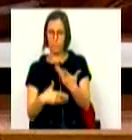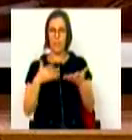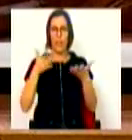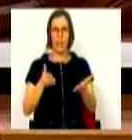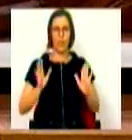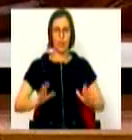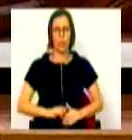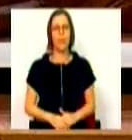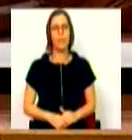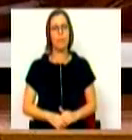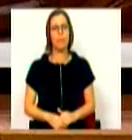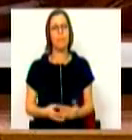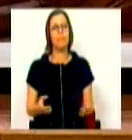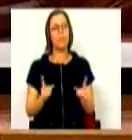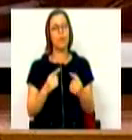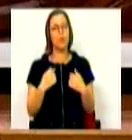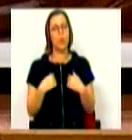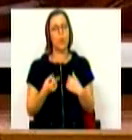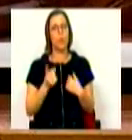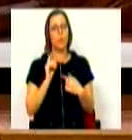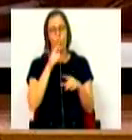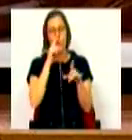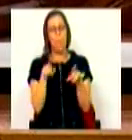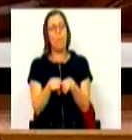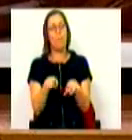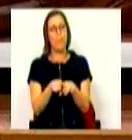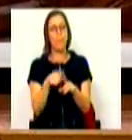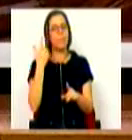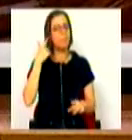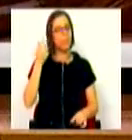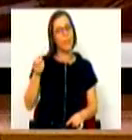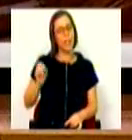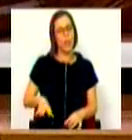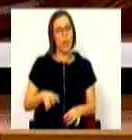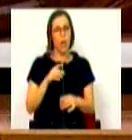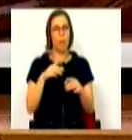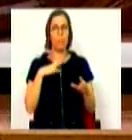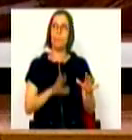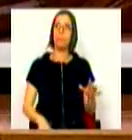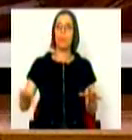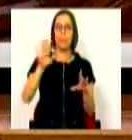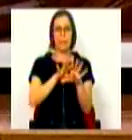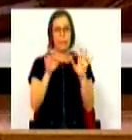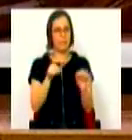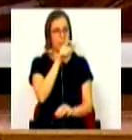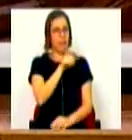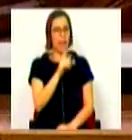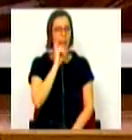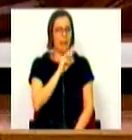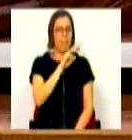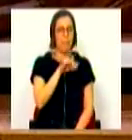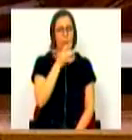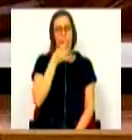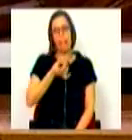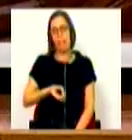ajudar. Não somos como aqueles que ignoram as Marianas deste país, ou que